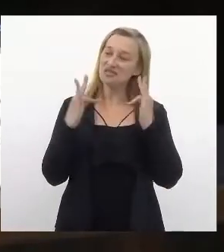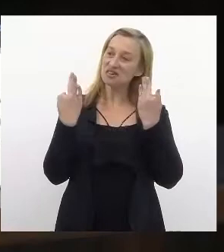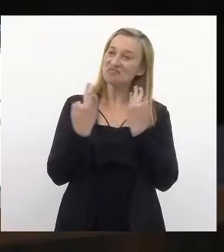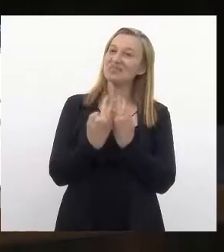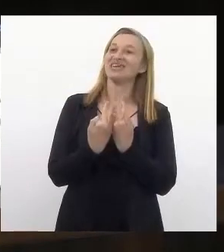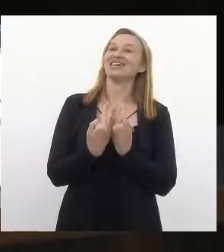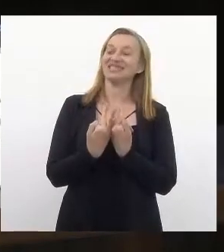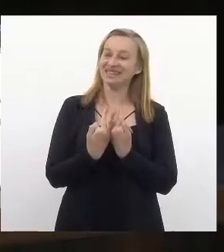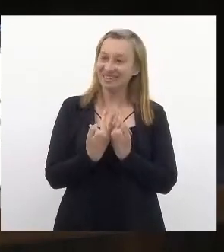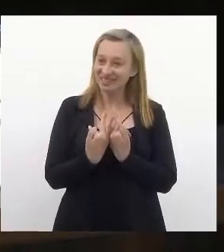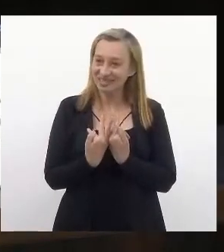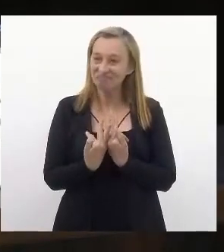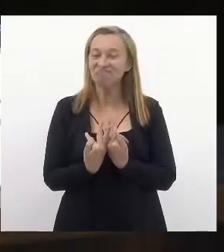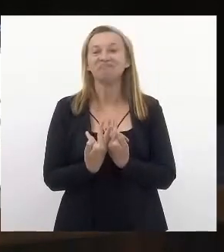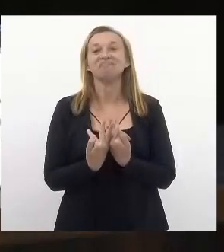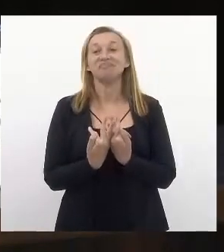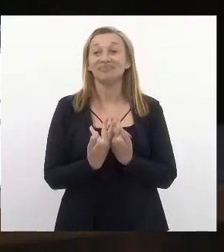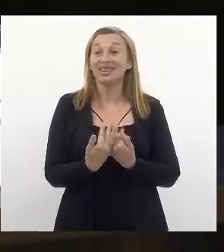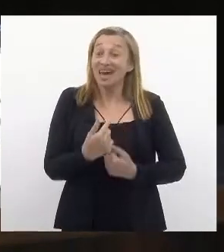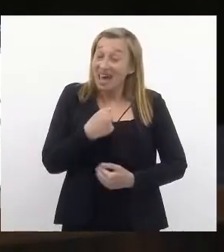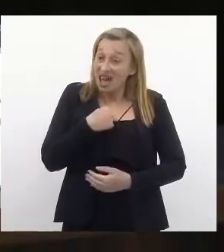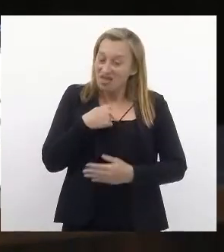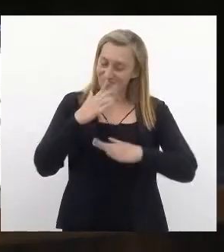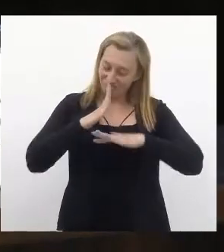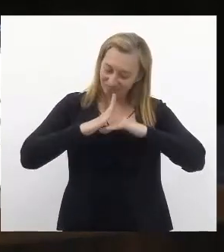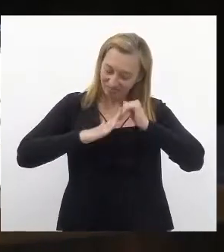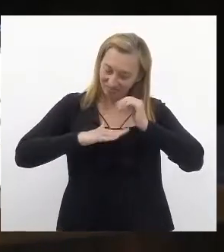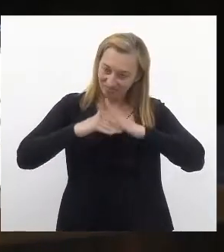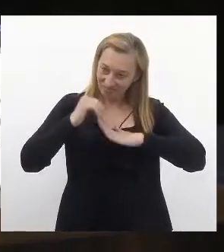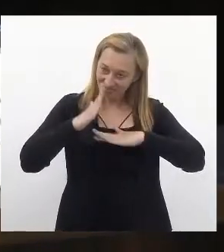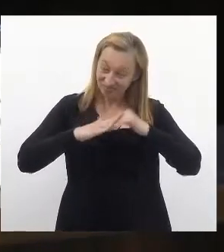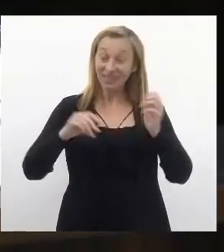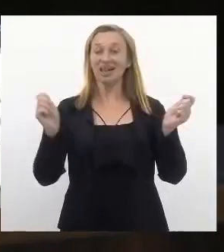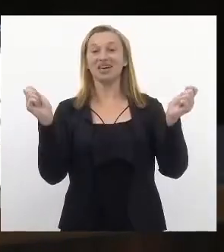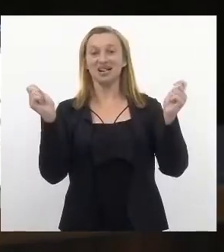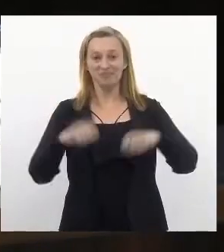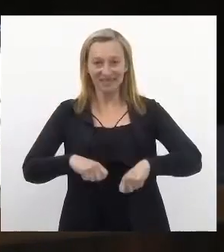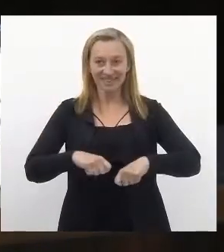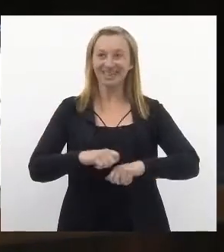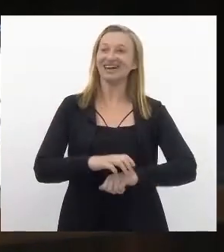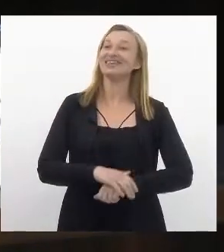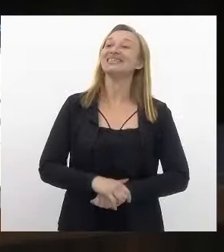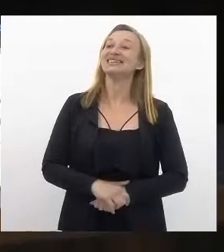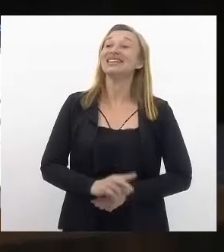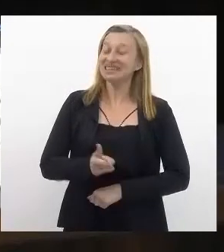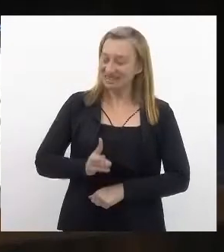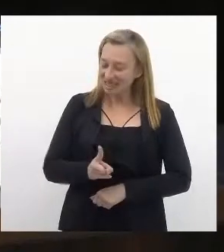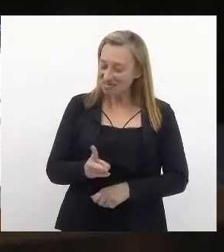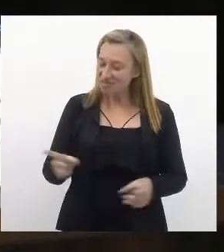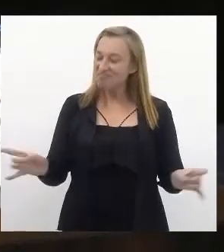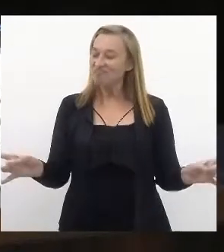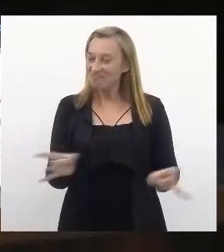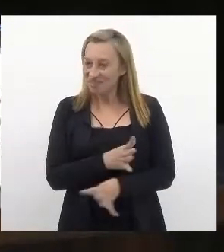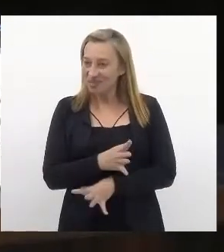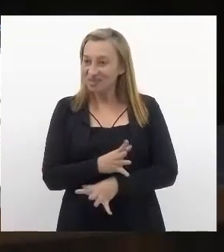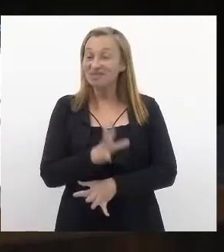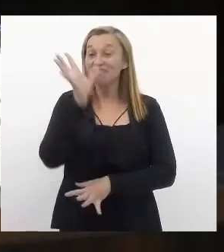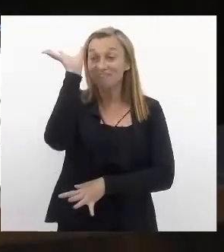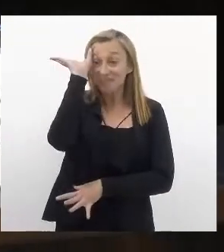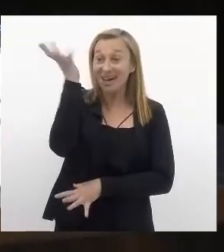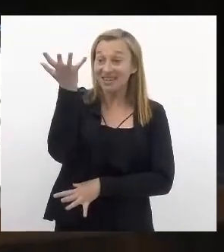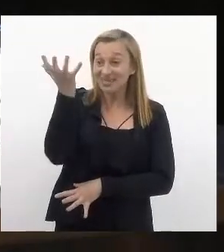e prestativo. É um profissional, capacidade e sempre pronto para